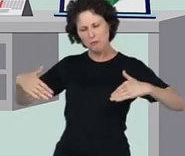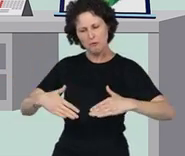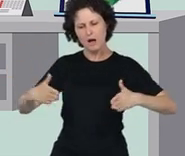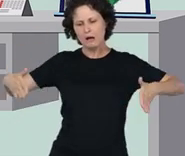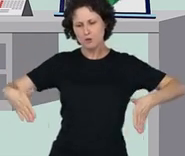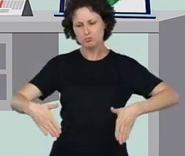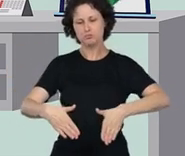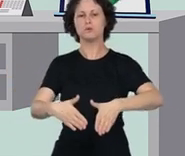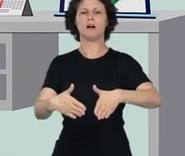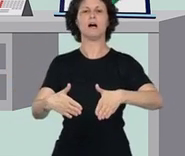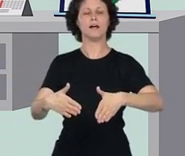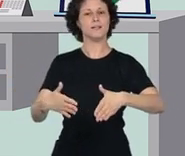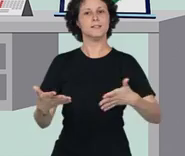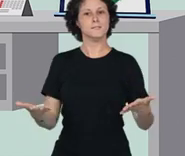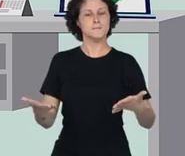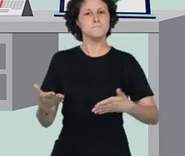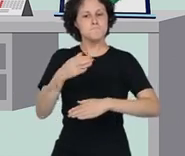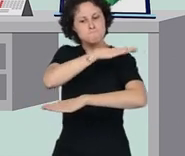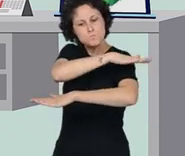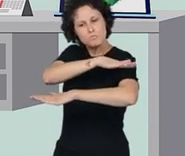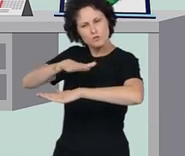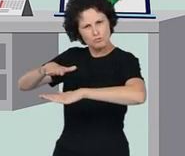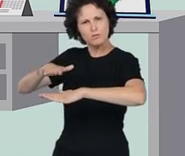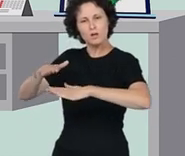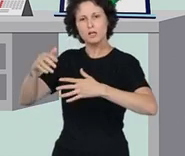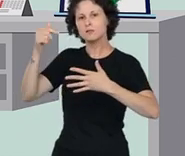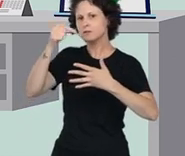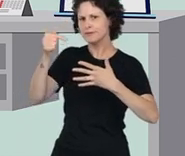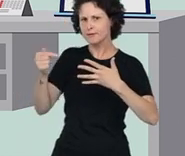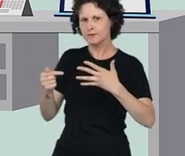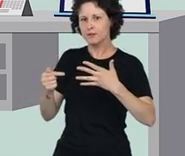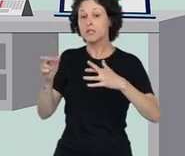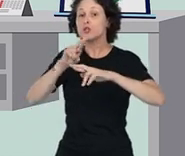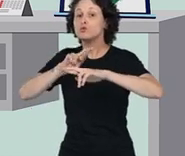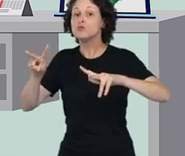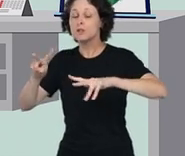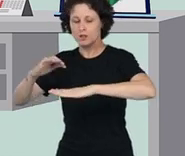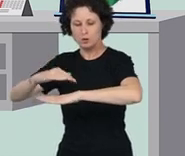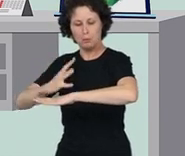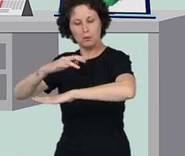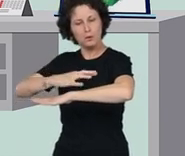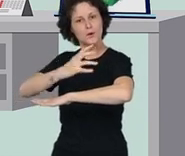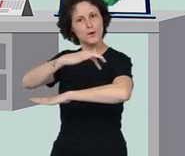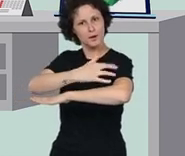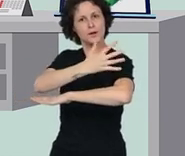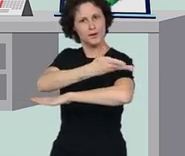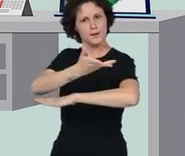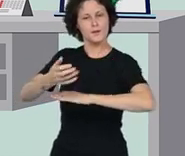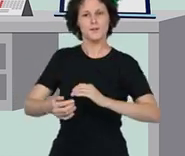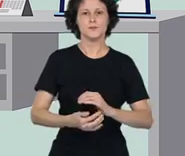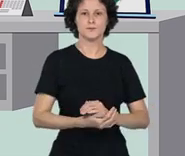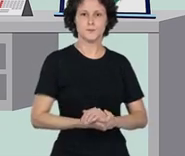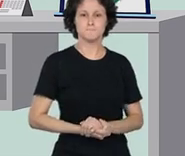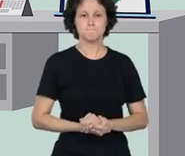planícies, entre outros. As diferentes formas da superfície do planeta chamamos de relevo. Agora, que tal